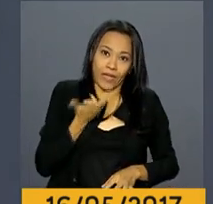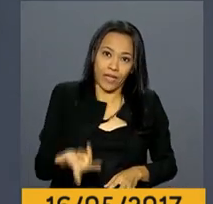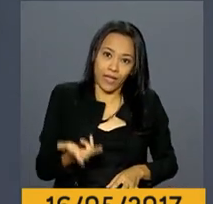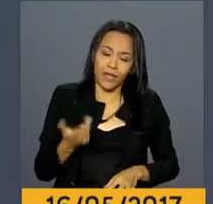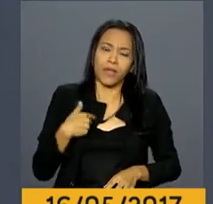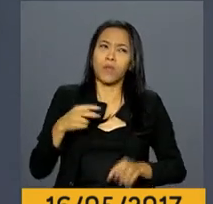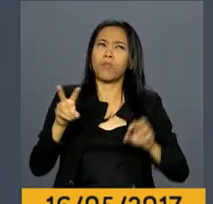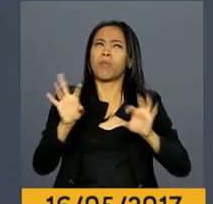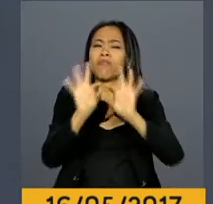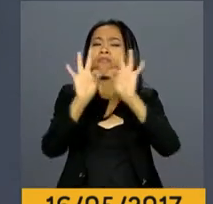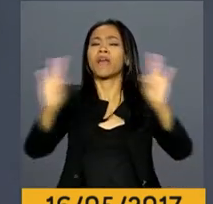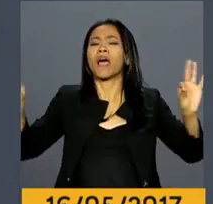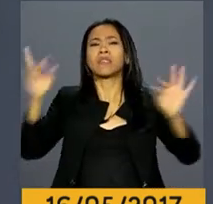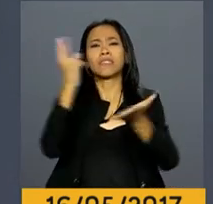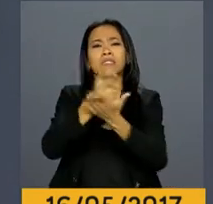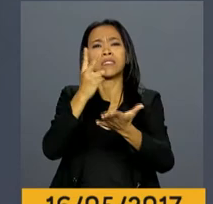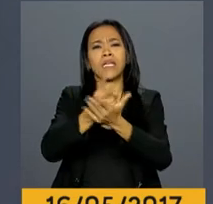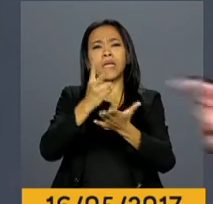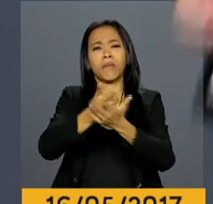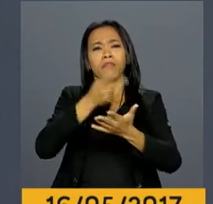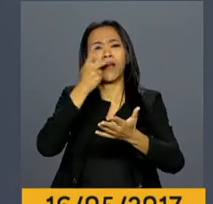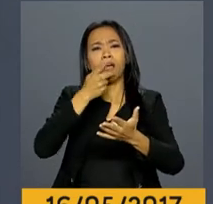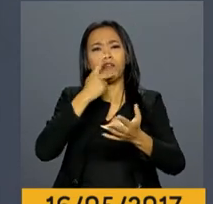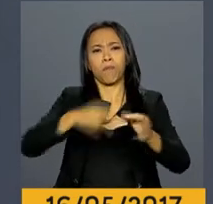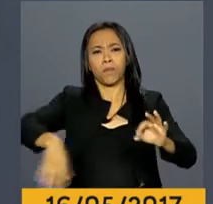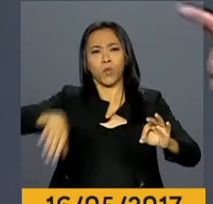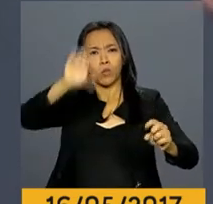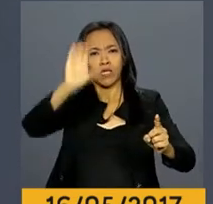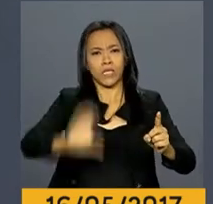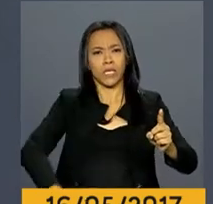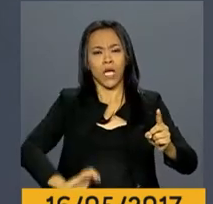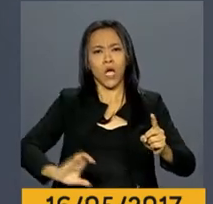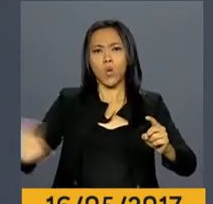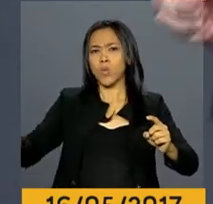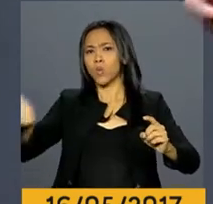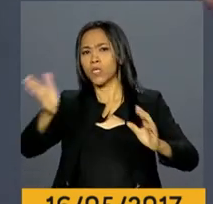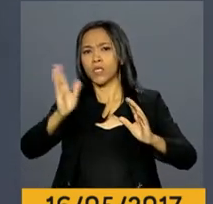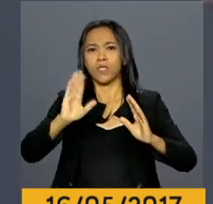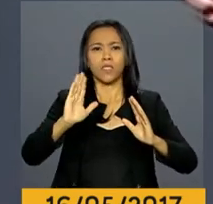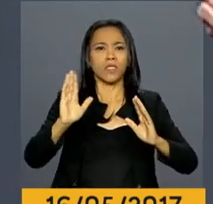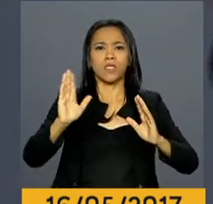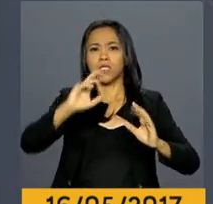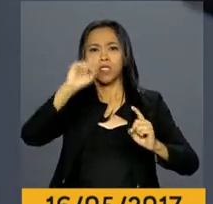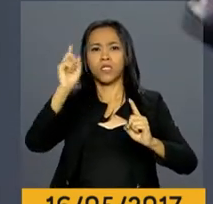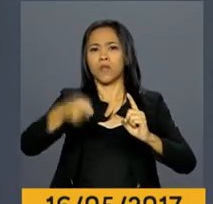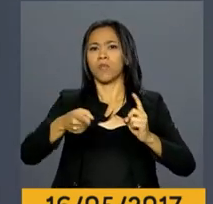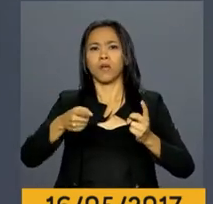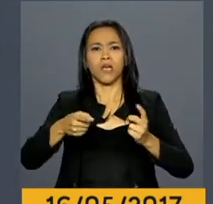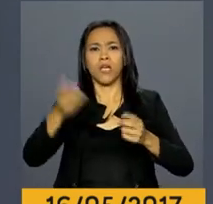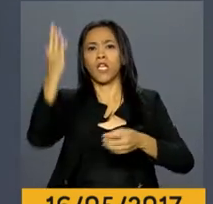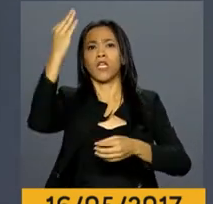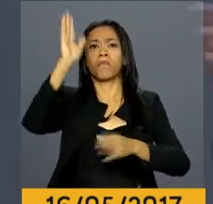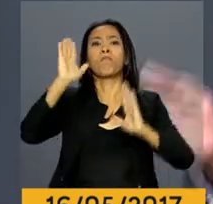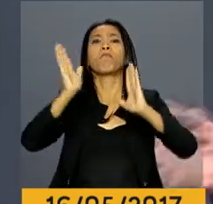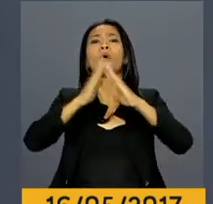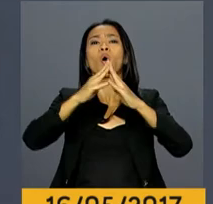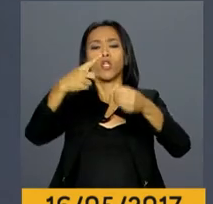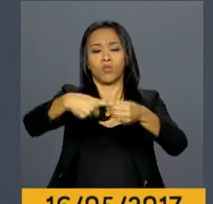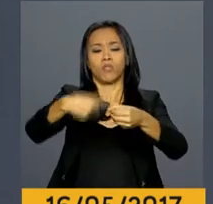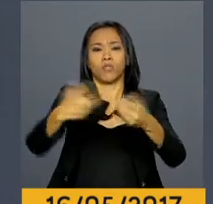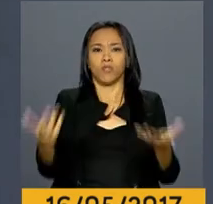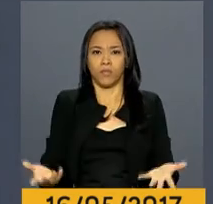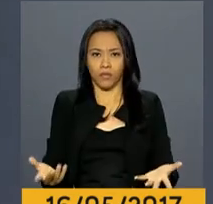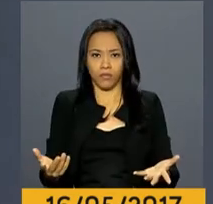a frase que ele sempre repetia, ia para o palanque e dizia, o cidadão não mora na União nem no Estado, ele mora no município. Portanto,